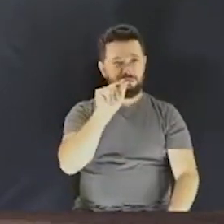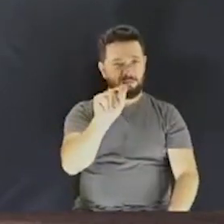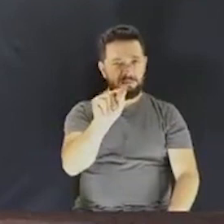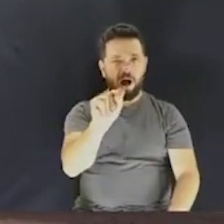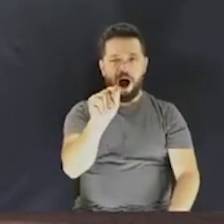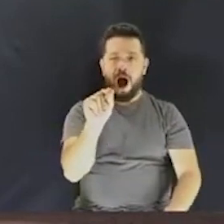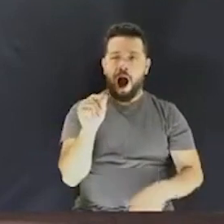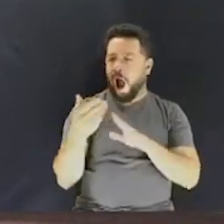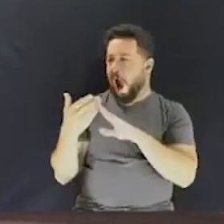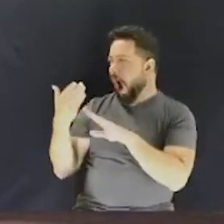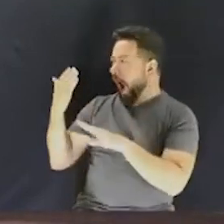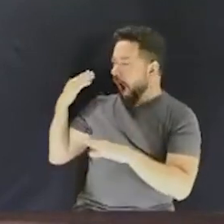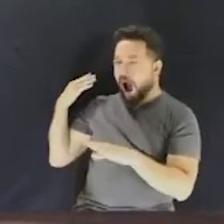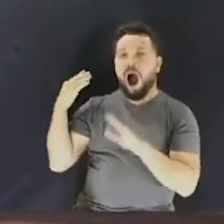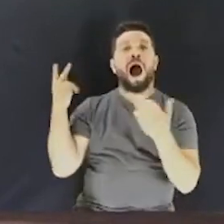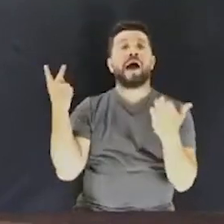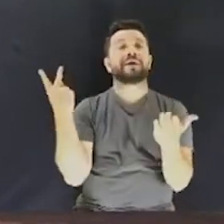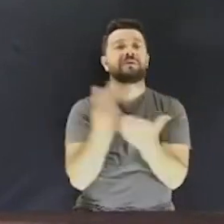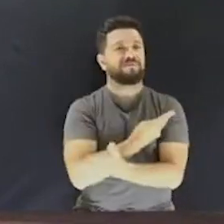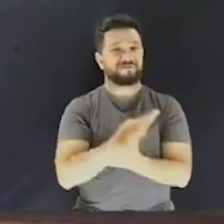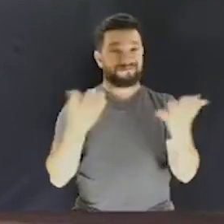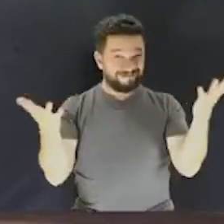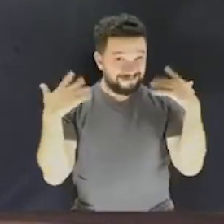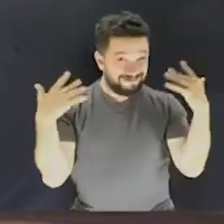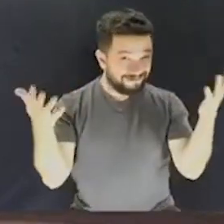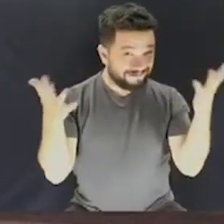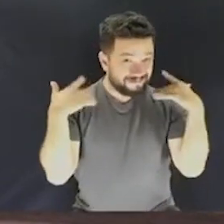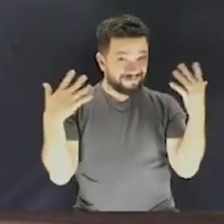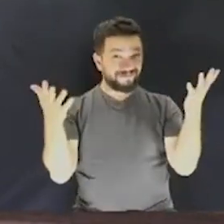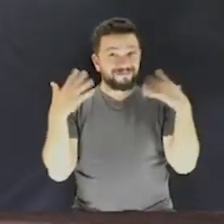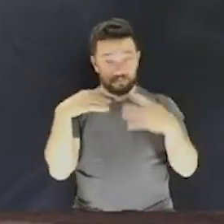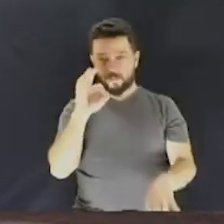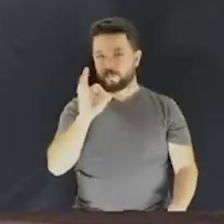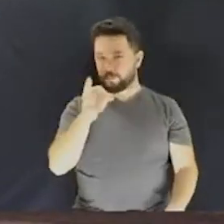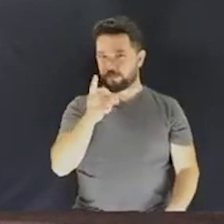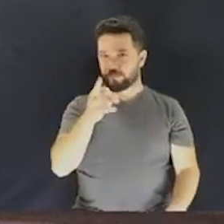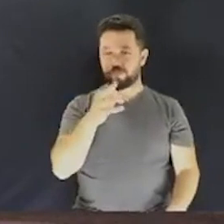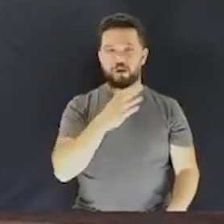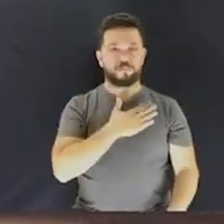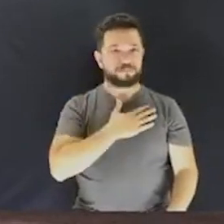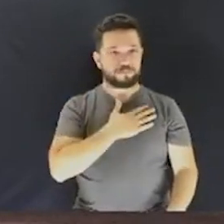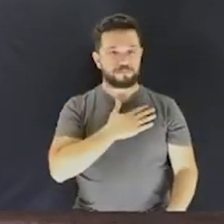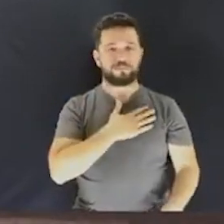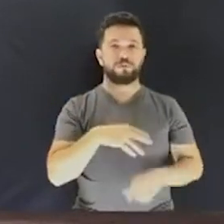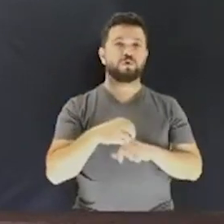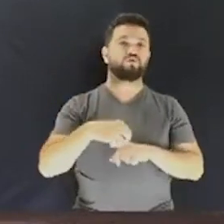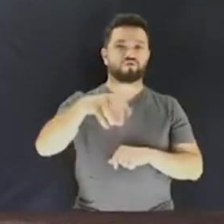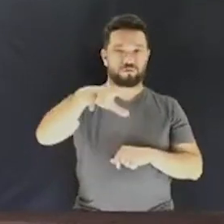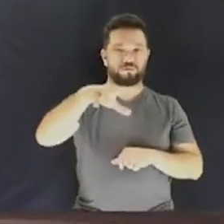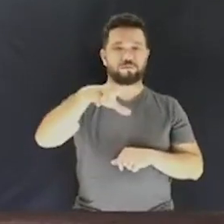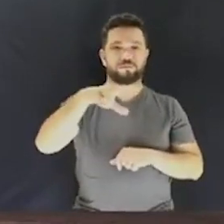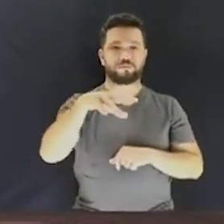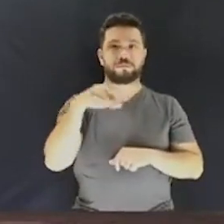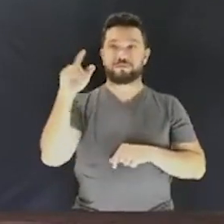essas fortes temperaturas que causam desconforto enorme. Então a sugestão que seja feita é trocar essas telhas que